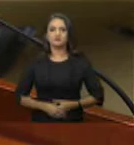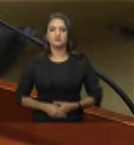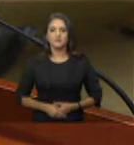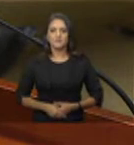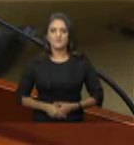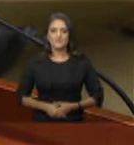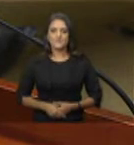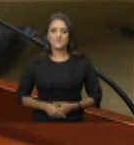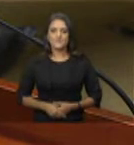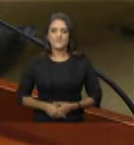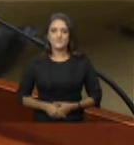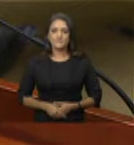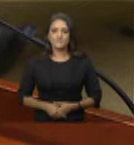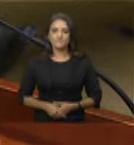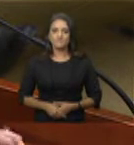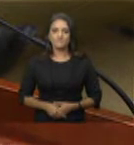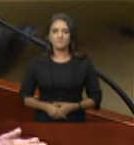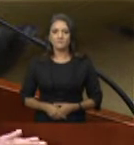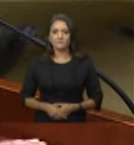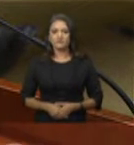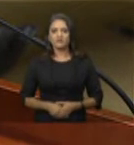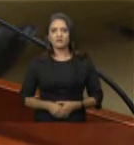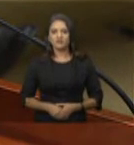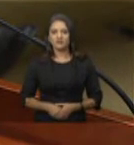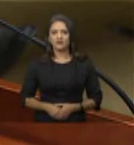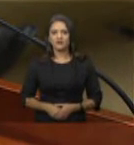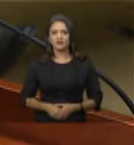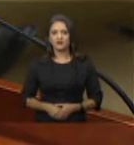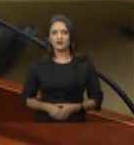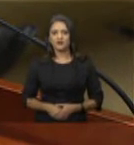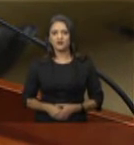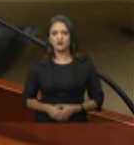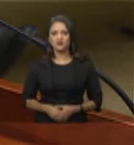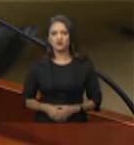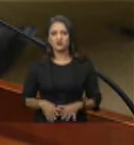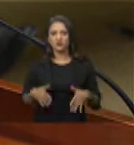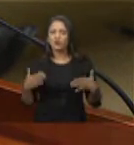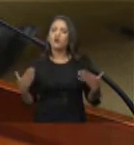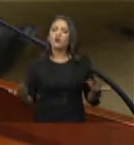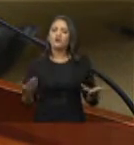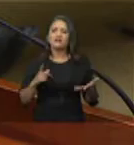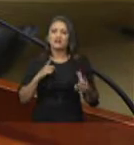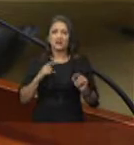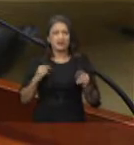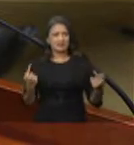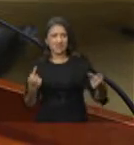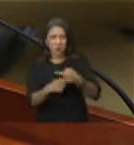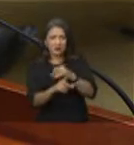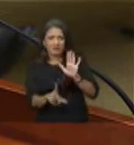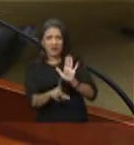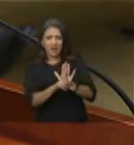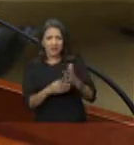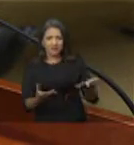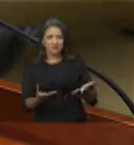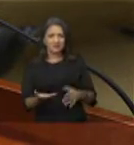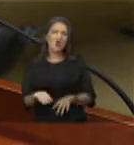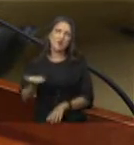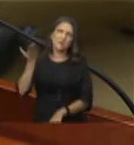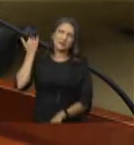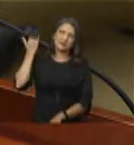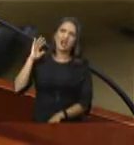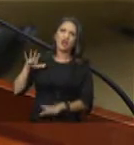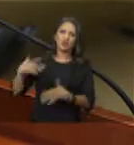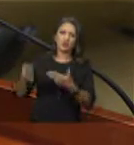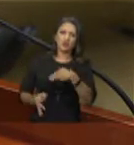rescisória ofensa a literal disposição de lei naquela época quanto o